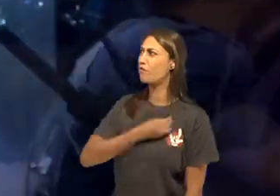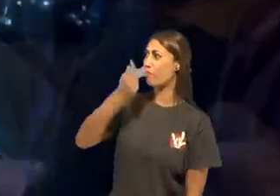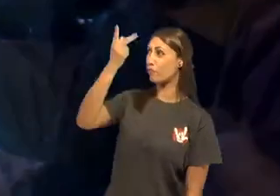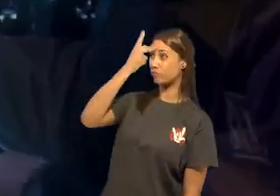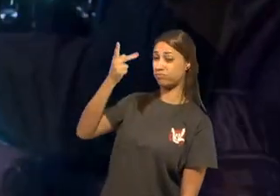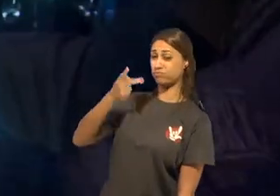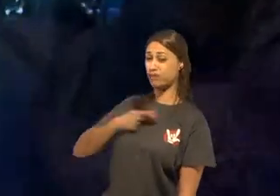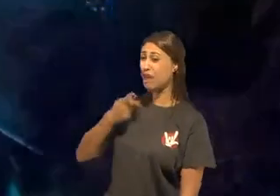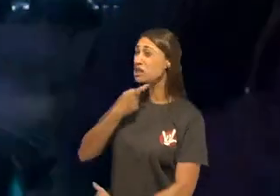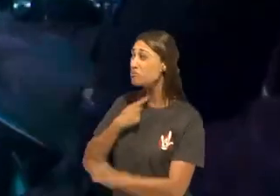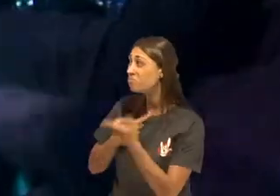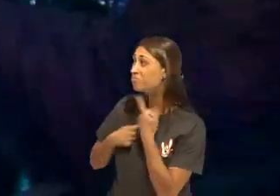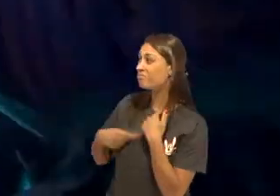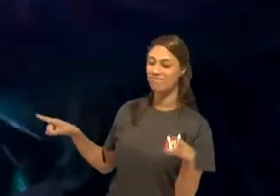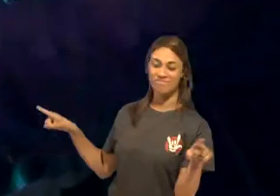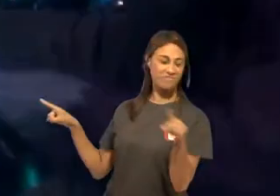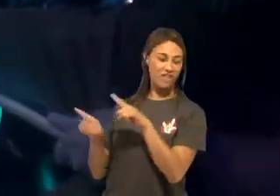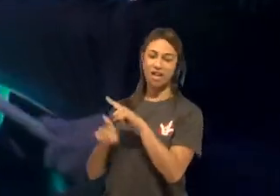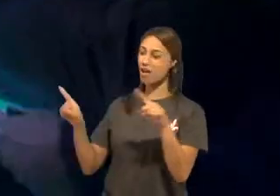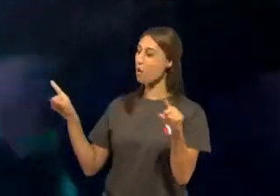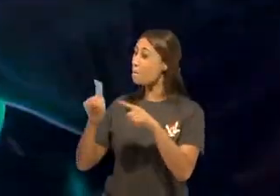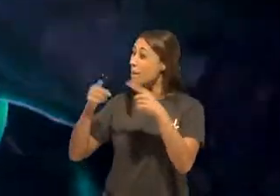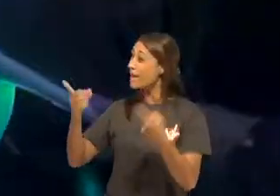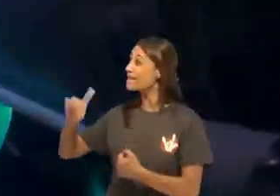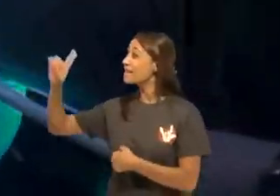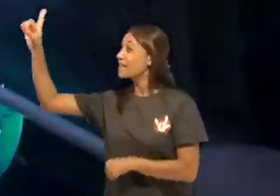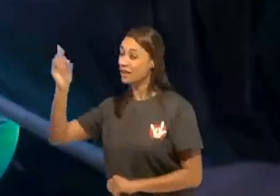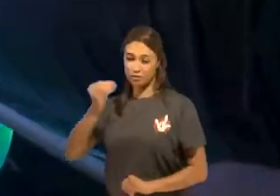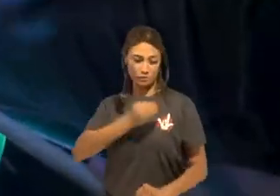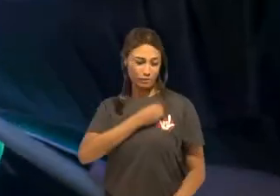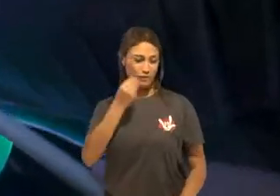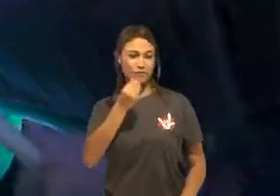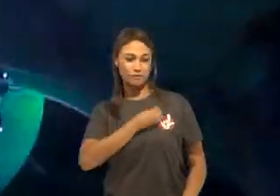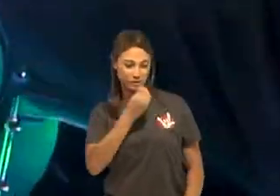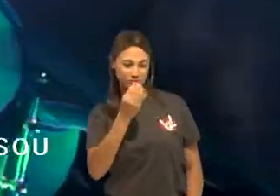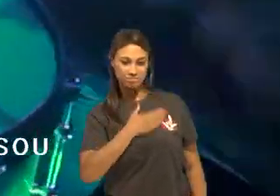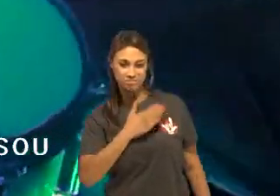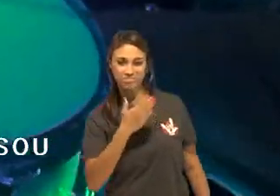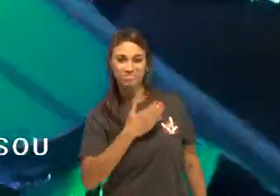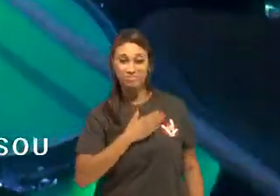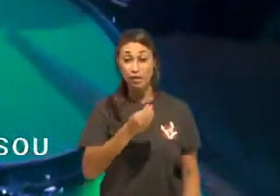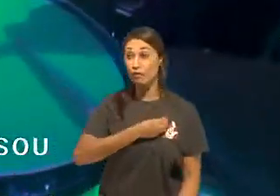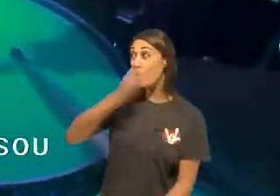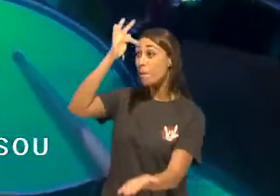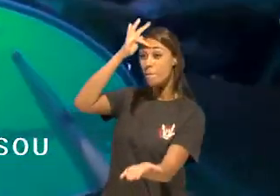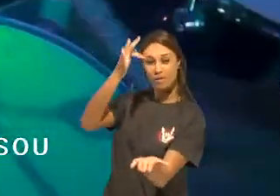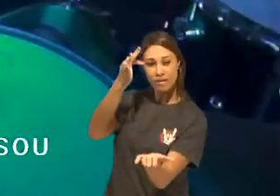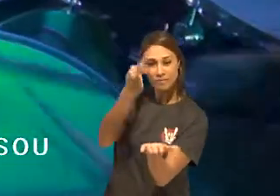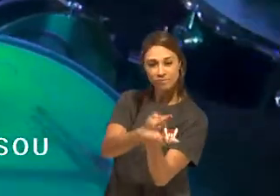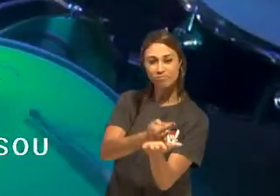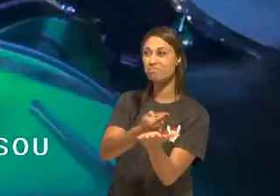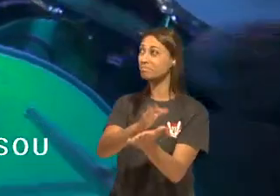mais eu, mas Cristo em mim. Vivo pela fé daquele que me amou.